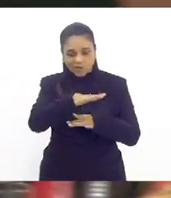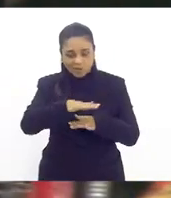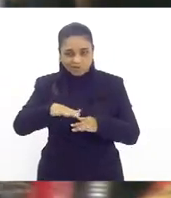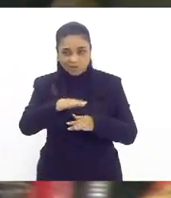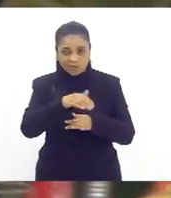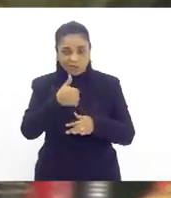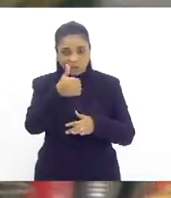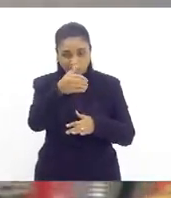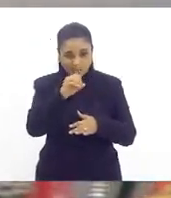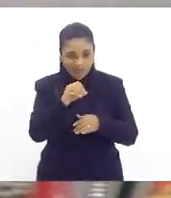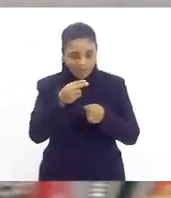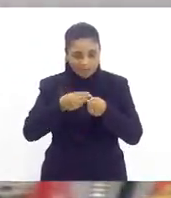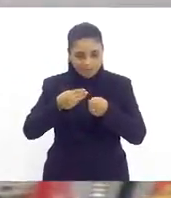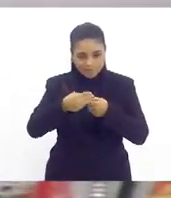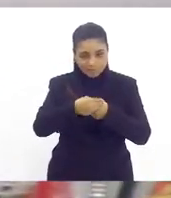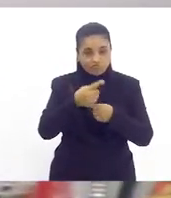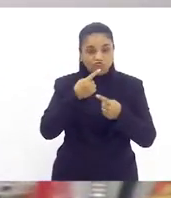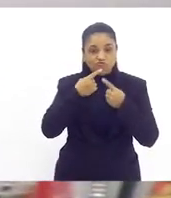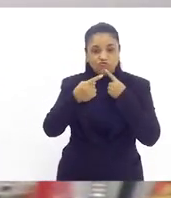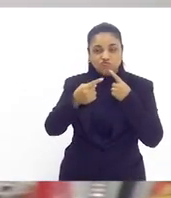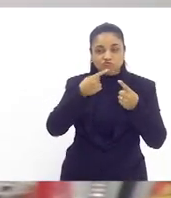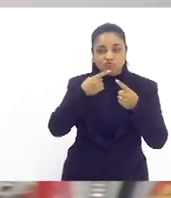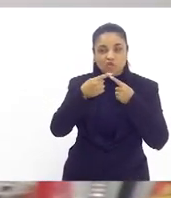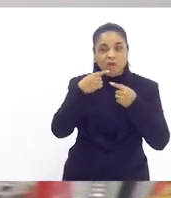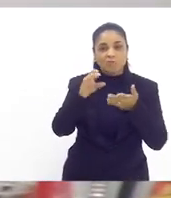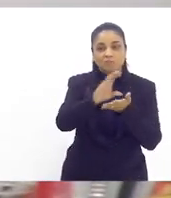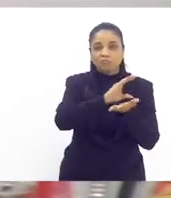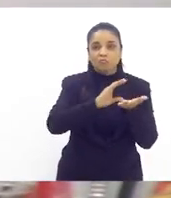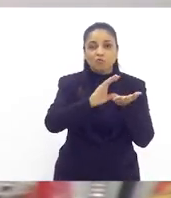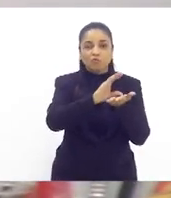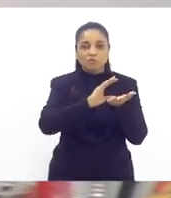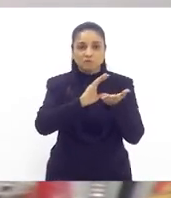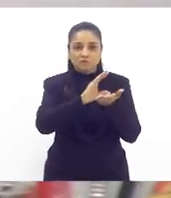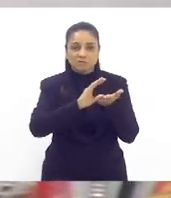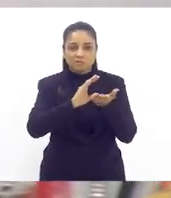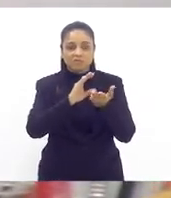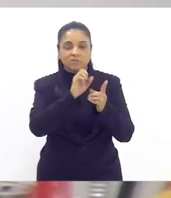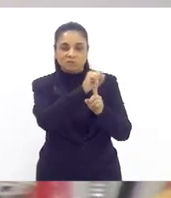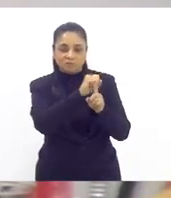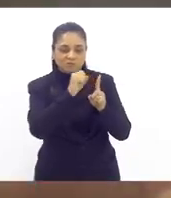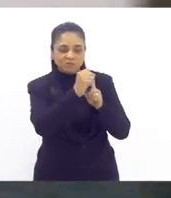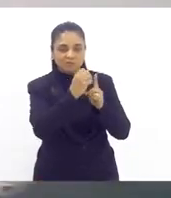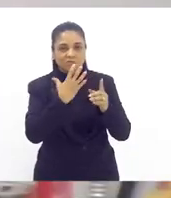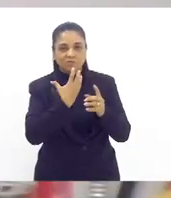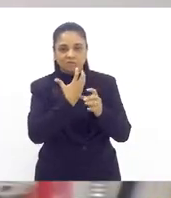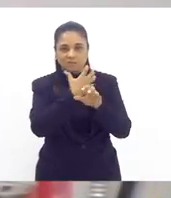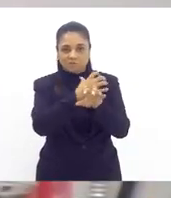mas diálogo diálogo com os conselheiros da sociedade civil